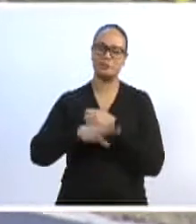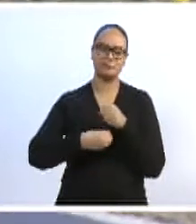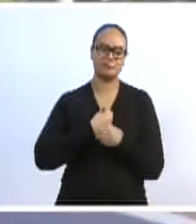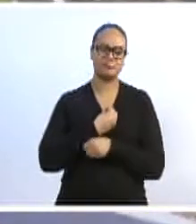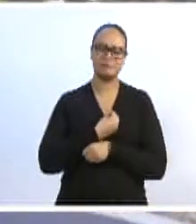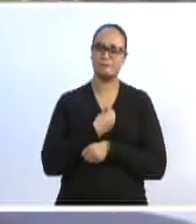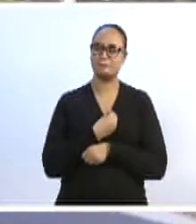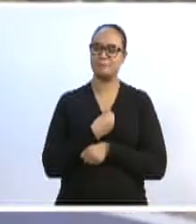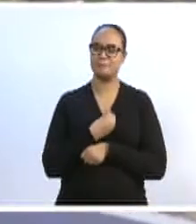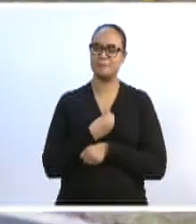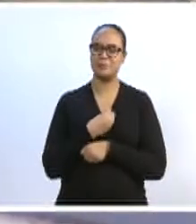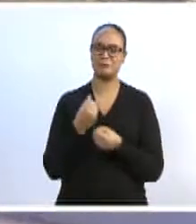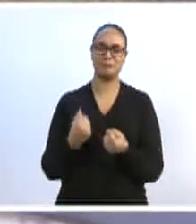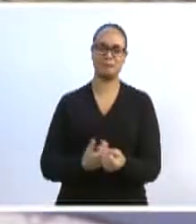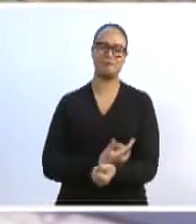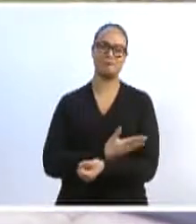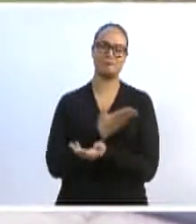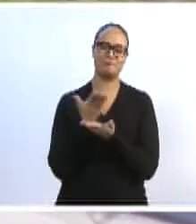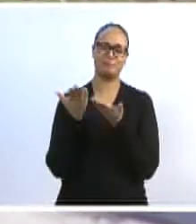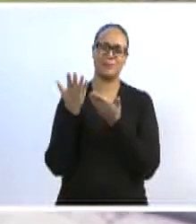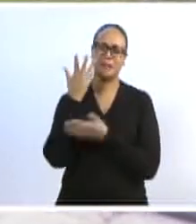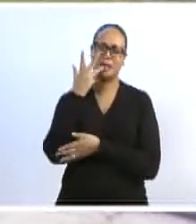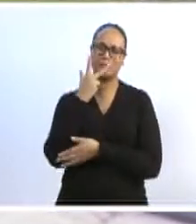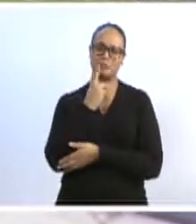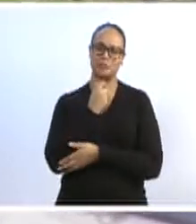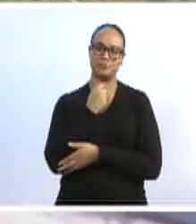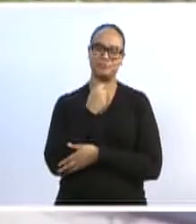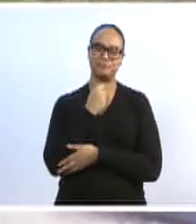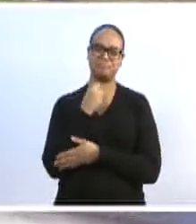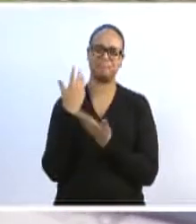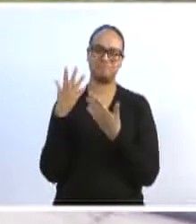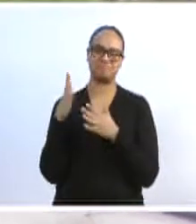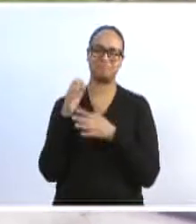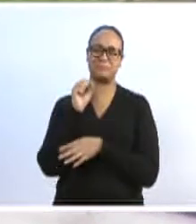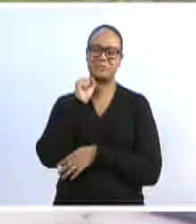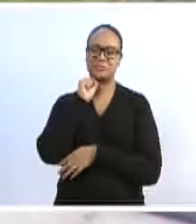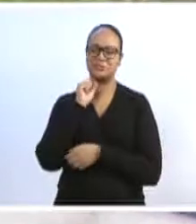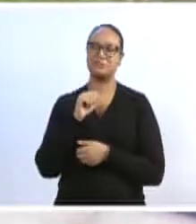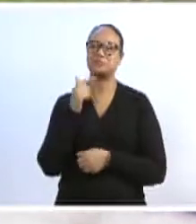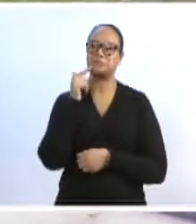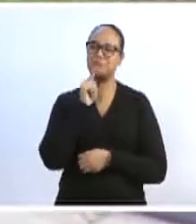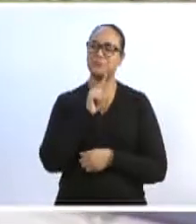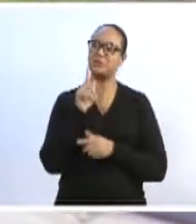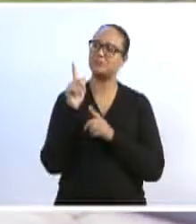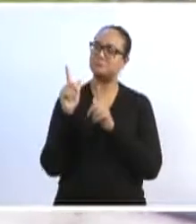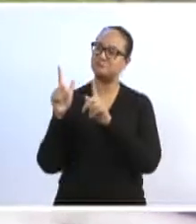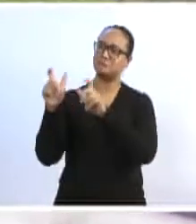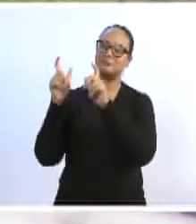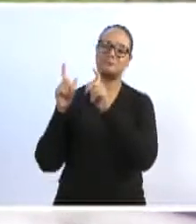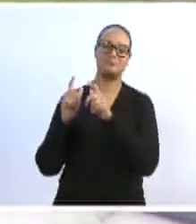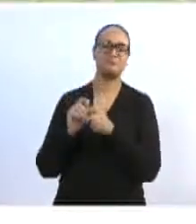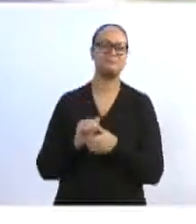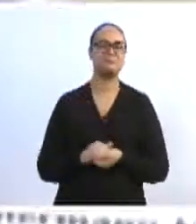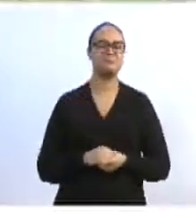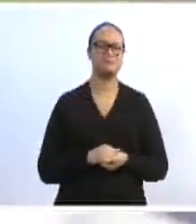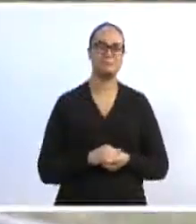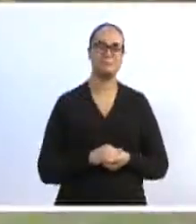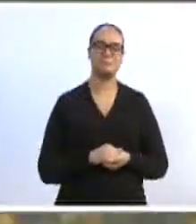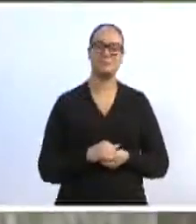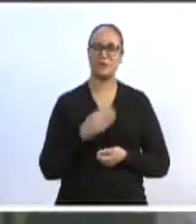é emocionante muito bonito parabéns ao sílvio que conseguiu flagrar esses